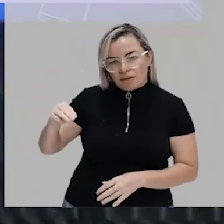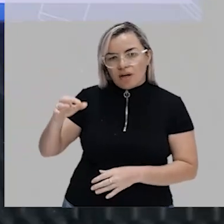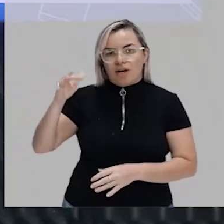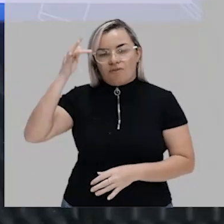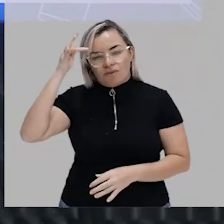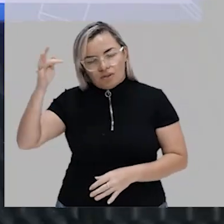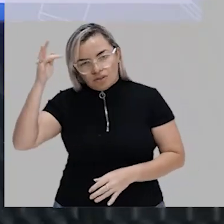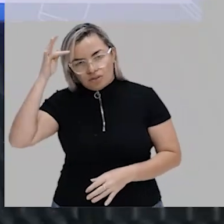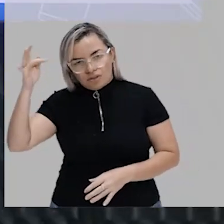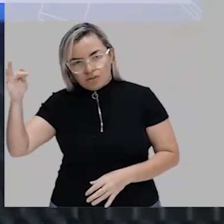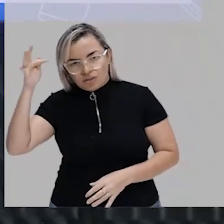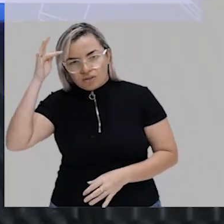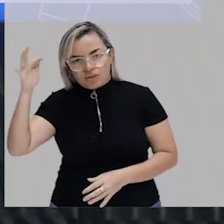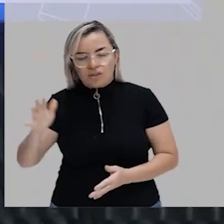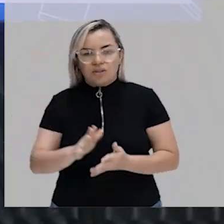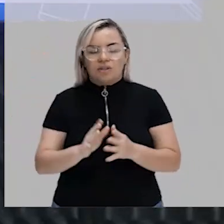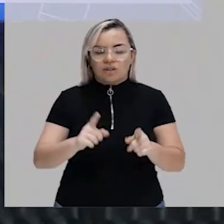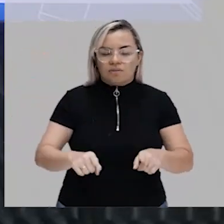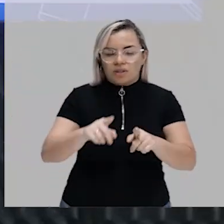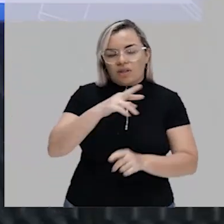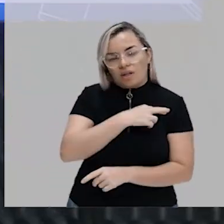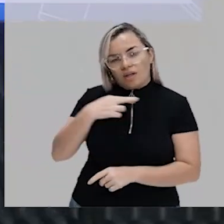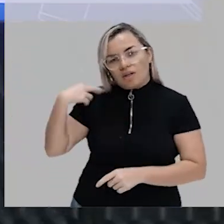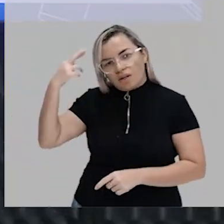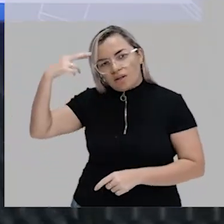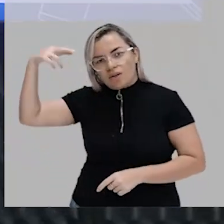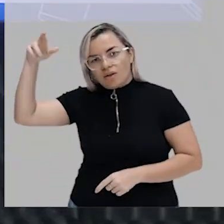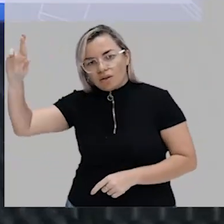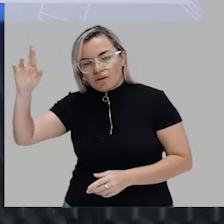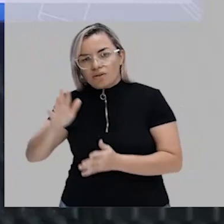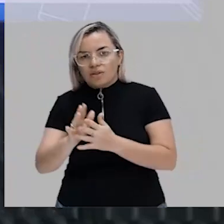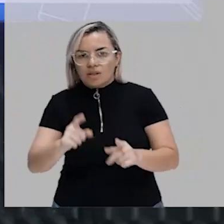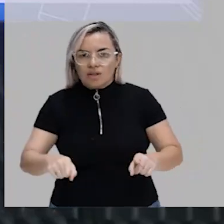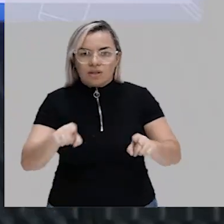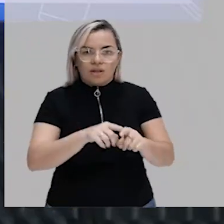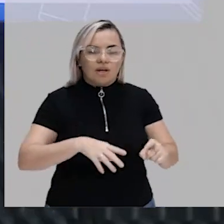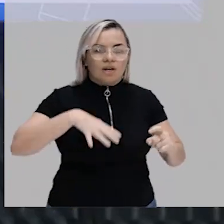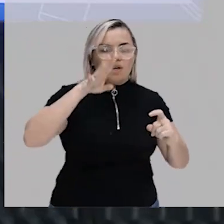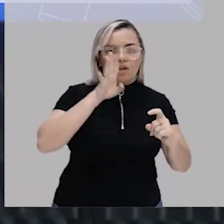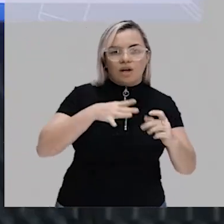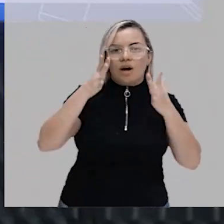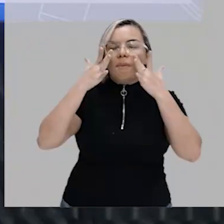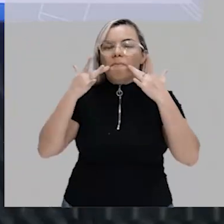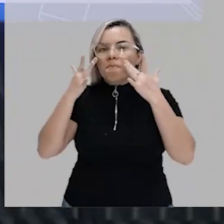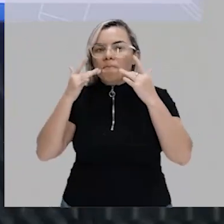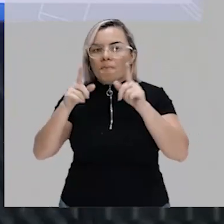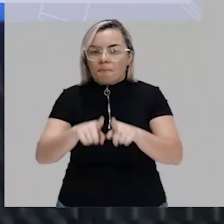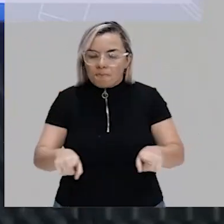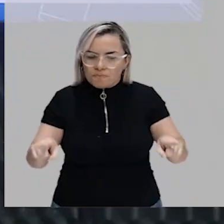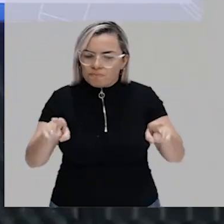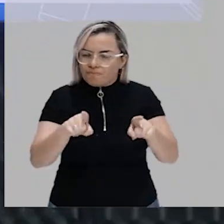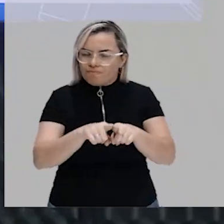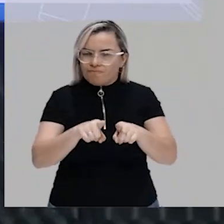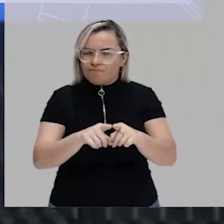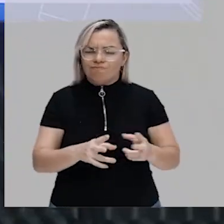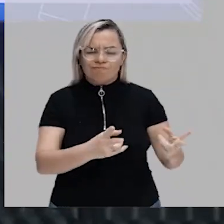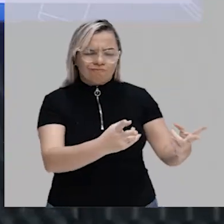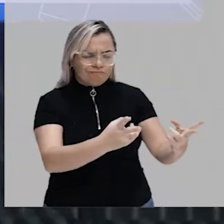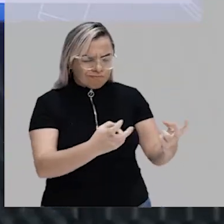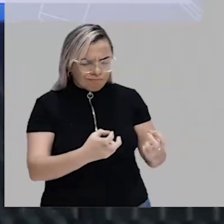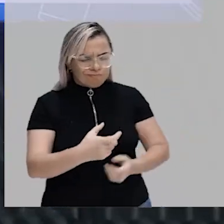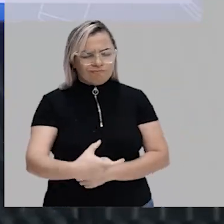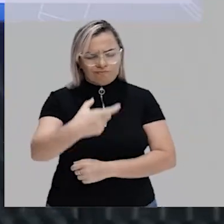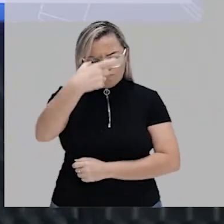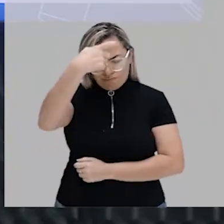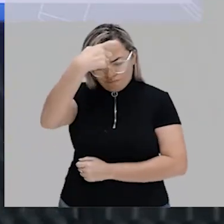é, as religiões também são formas de conhecimento, a mitologia também, a arte também. Então, percebe que o ser